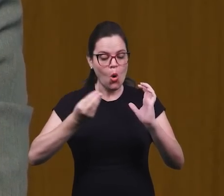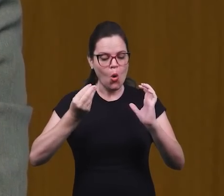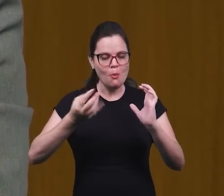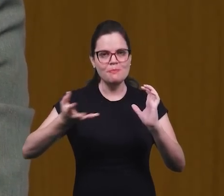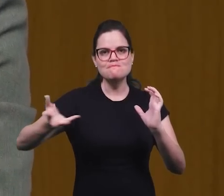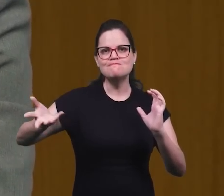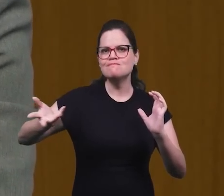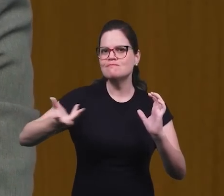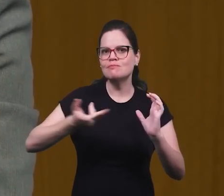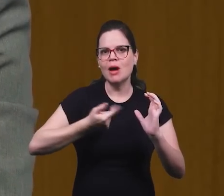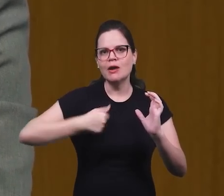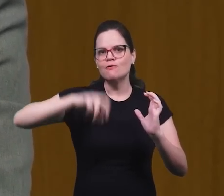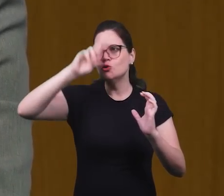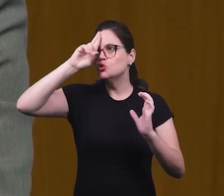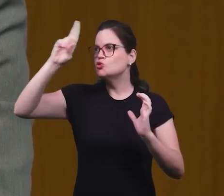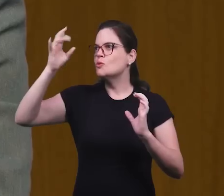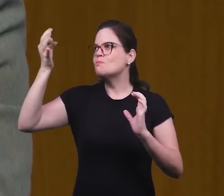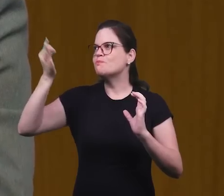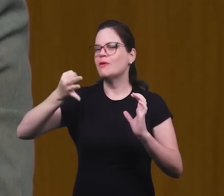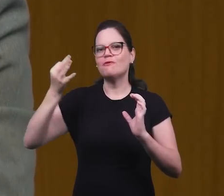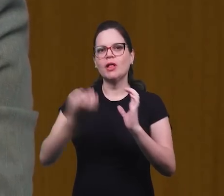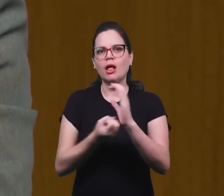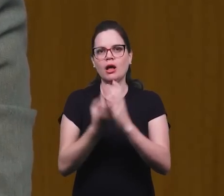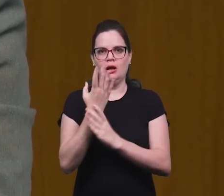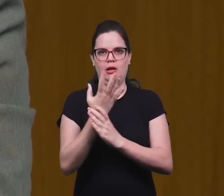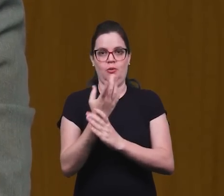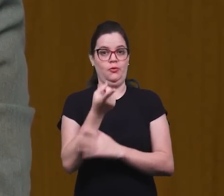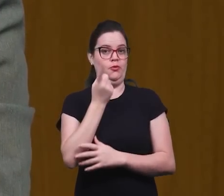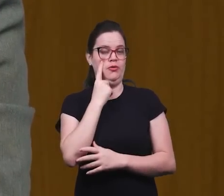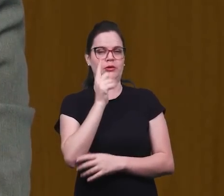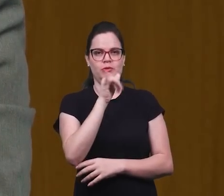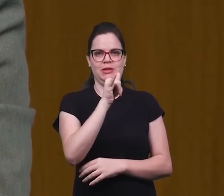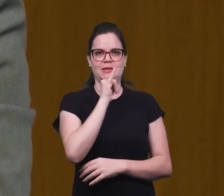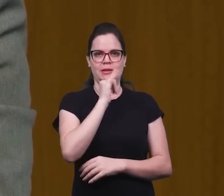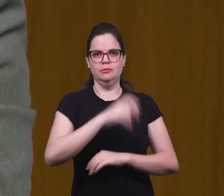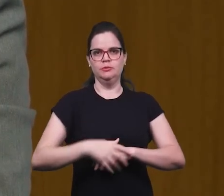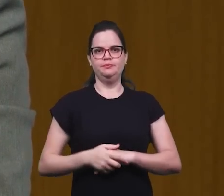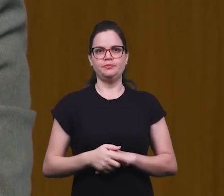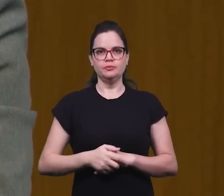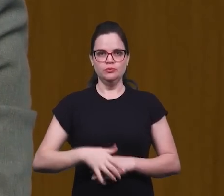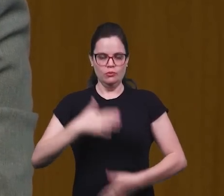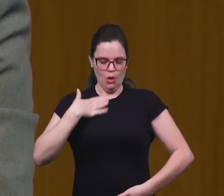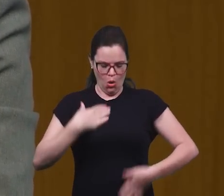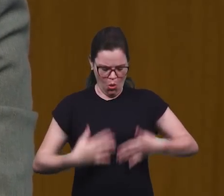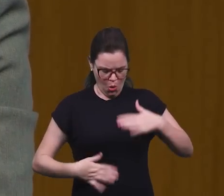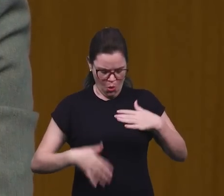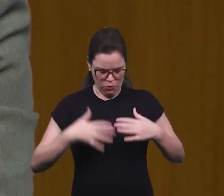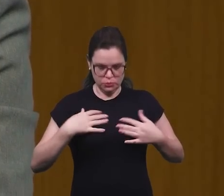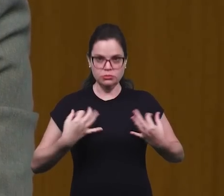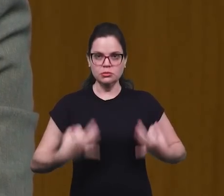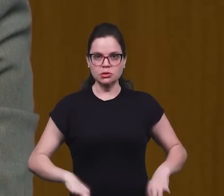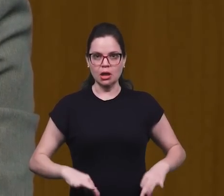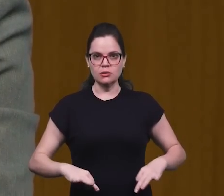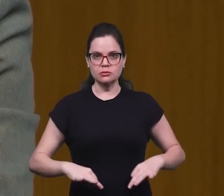do nosso Deus. Então, por exemplo, quando nós olhamos para o nosso corpo, o cérebro ele